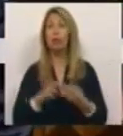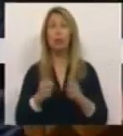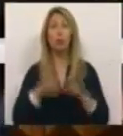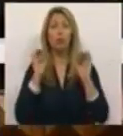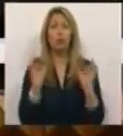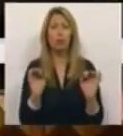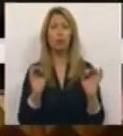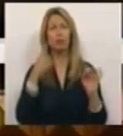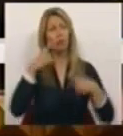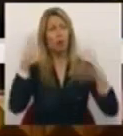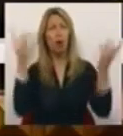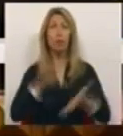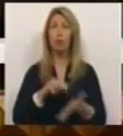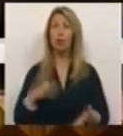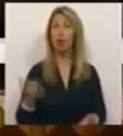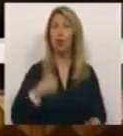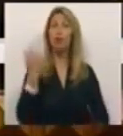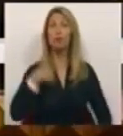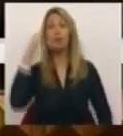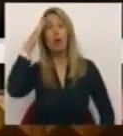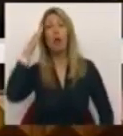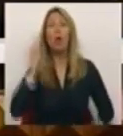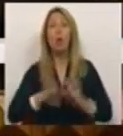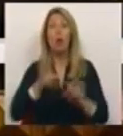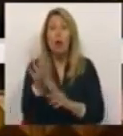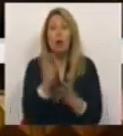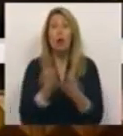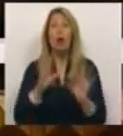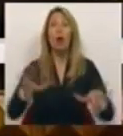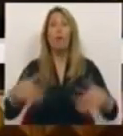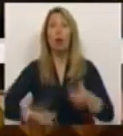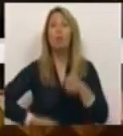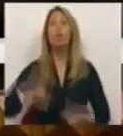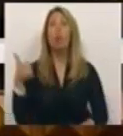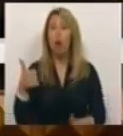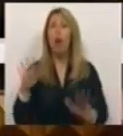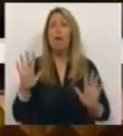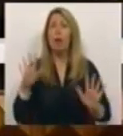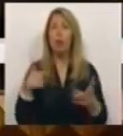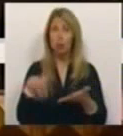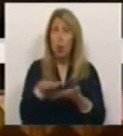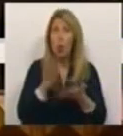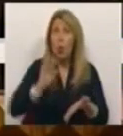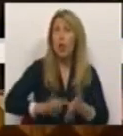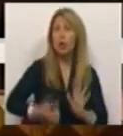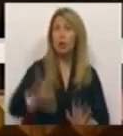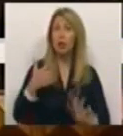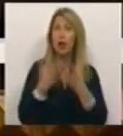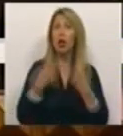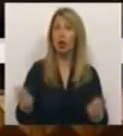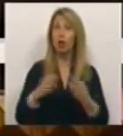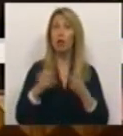a nossa posição sobre aquilo que consideramos que são soluções que, podendo melhorar alguma coisa, não resolvem no essencial o problema da dívida, as